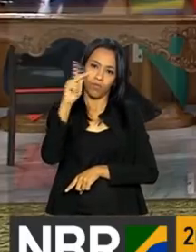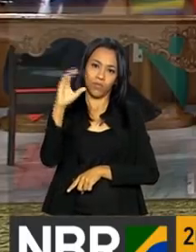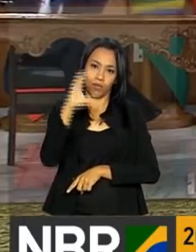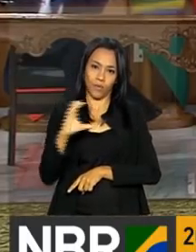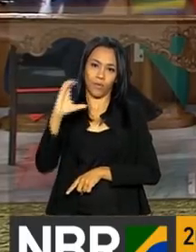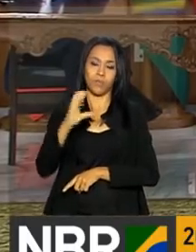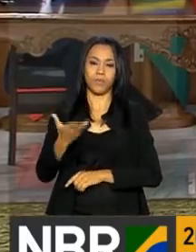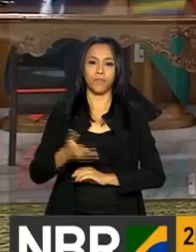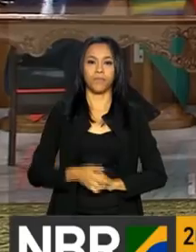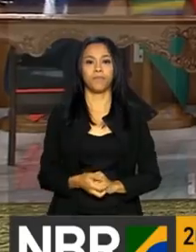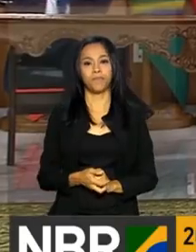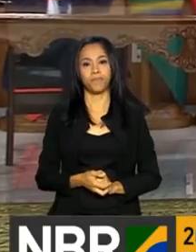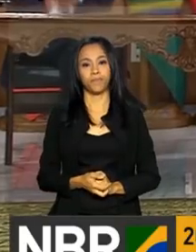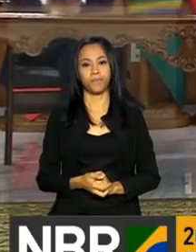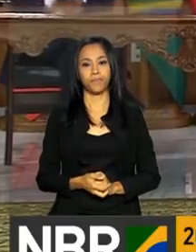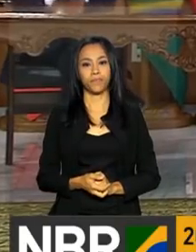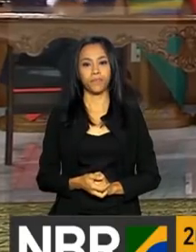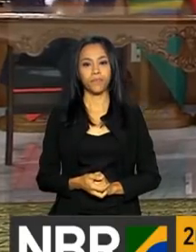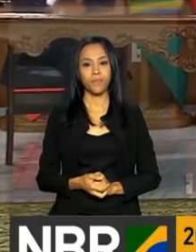Colômbia.